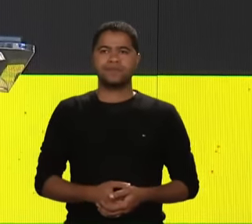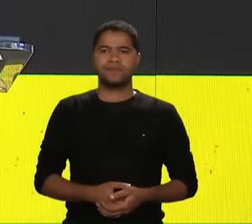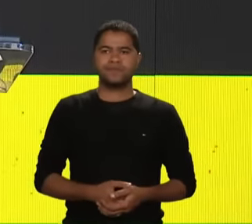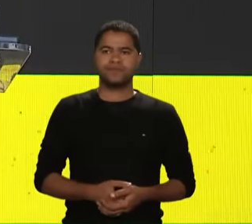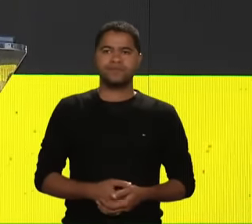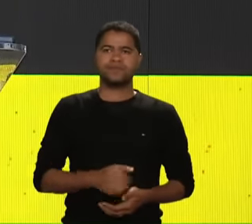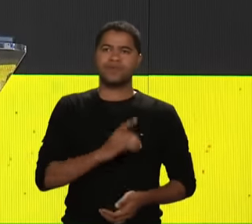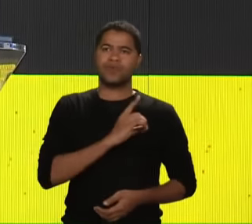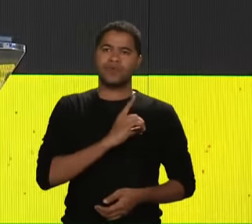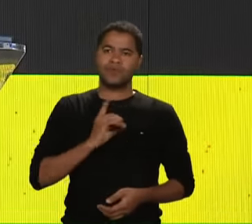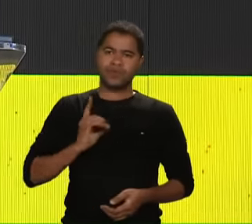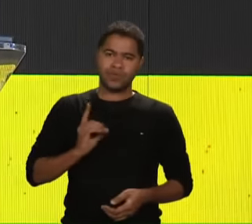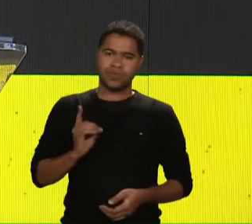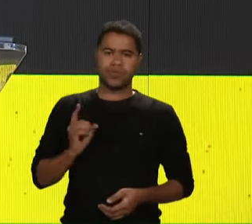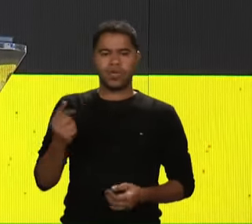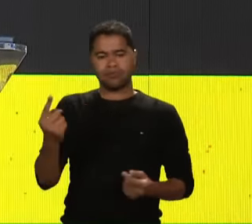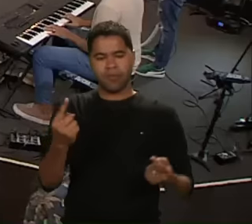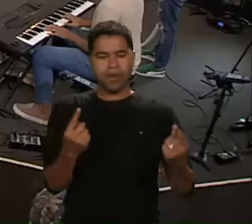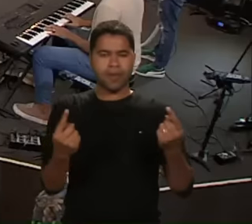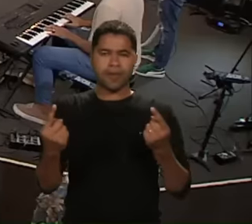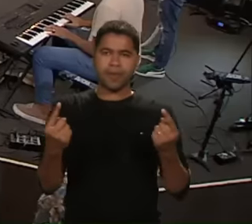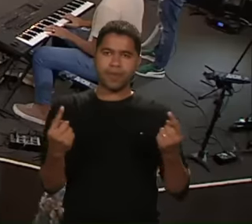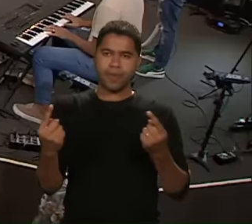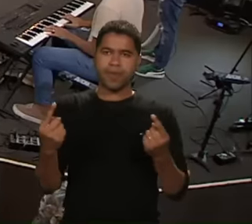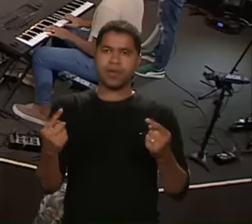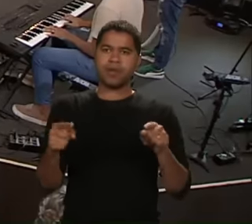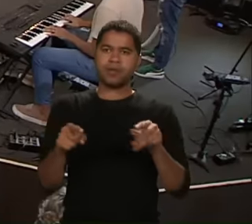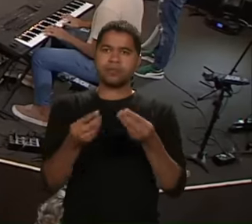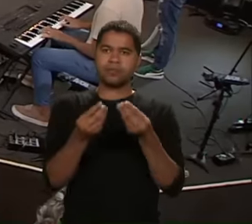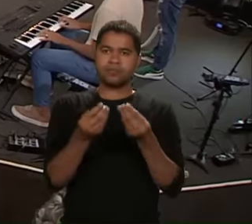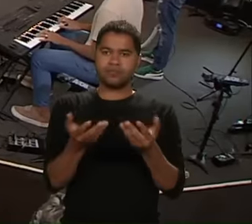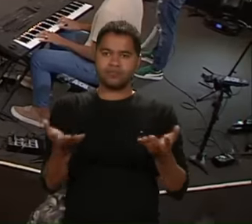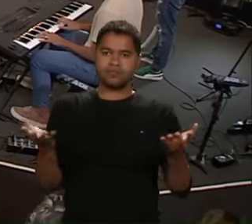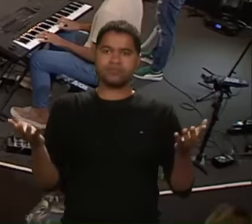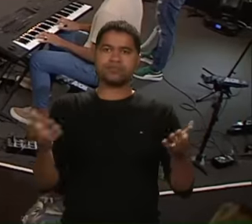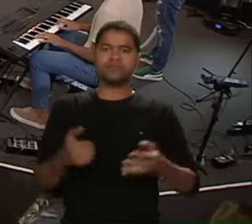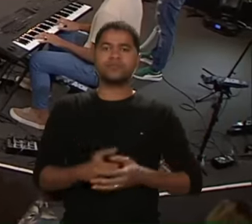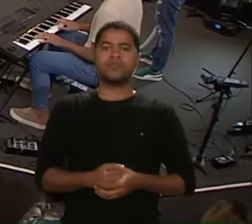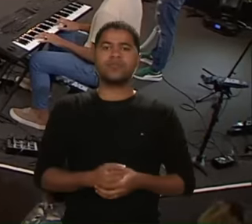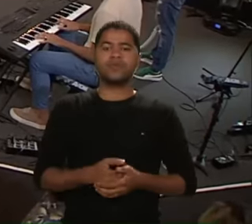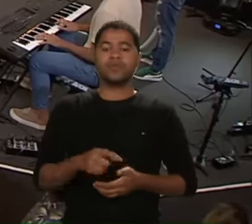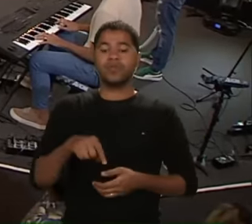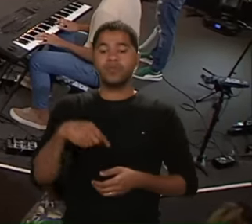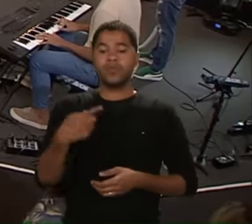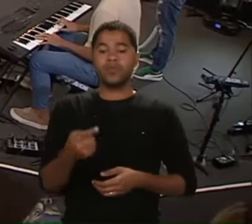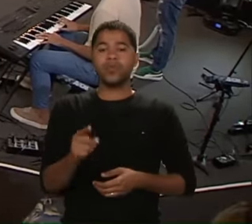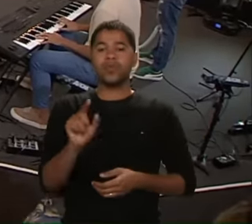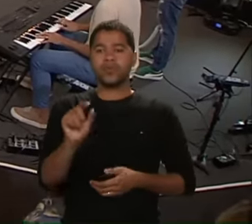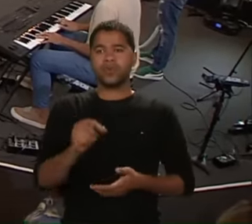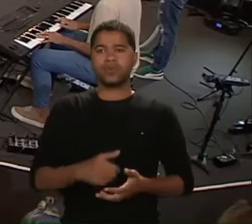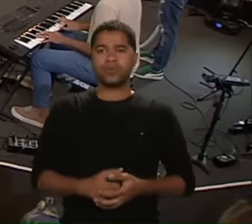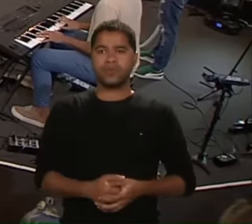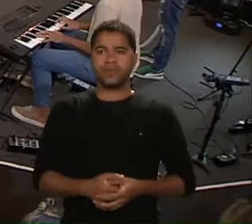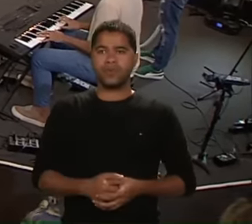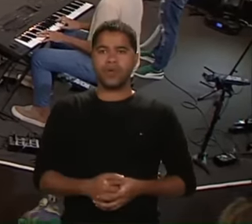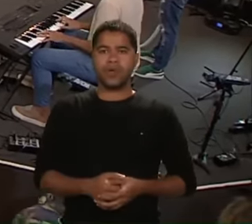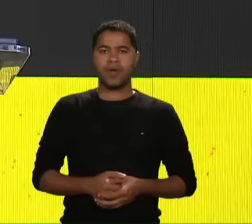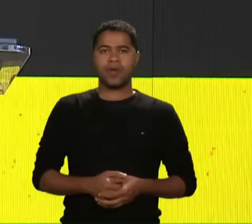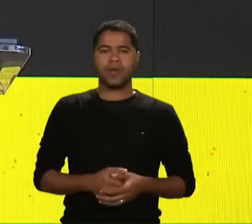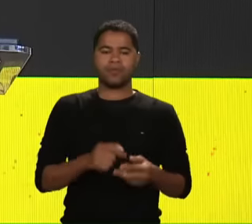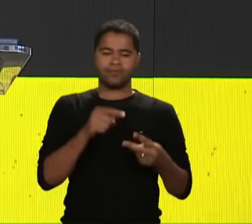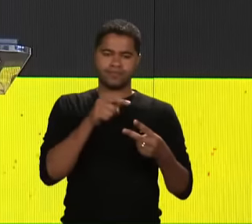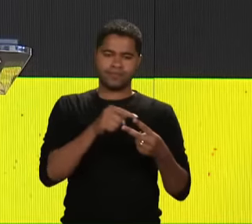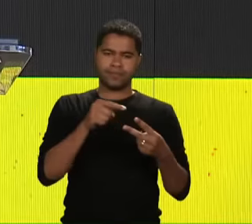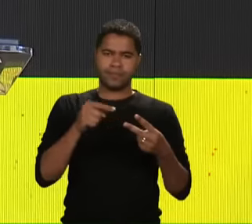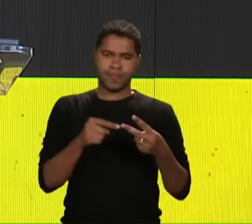Os diáconos vão se aproximar e vão entregar daqui a pouquinho para vocês os elementos da